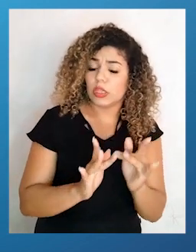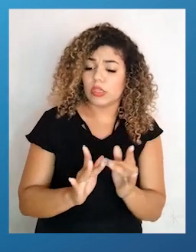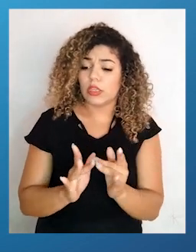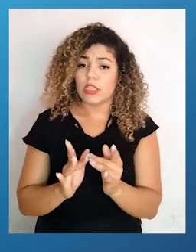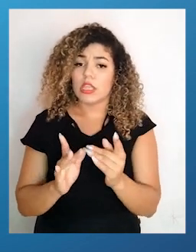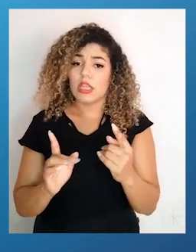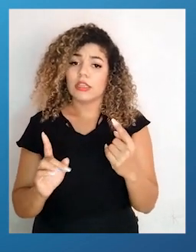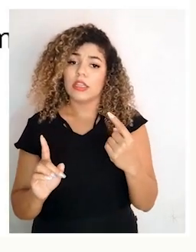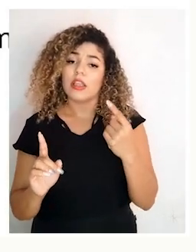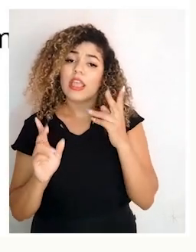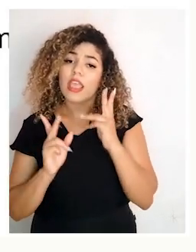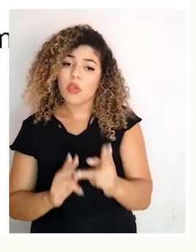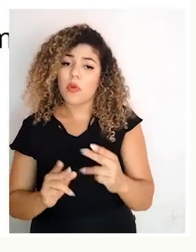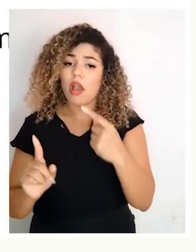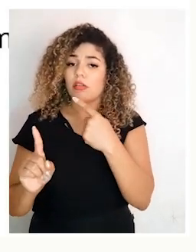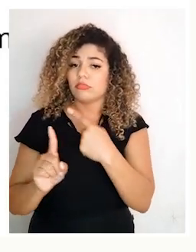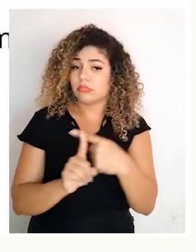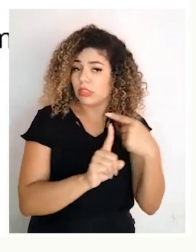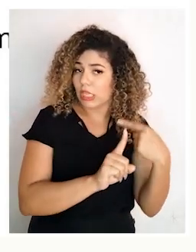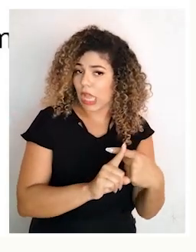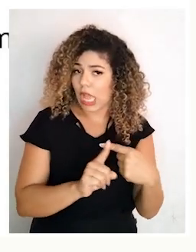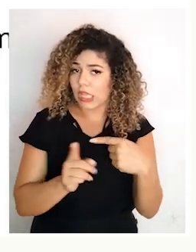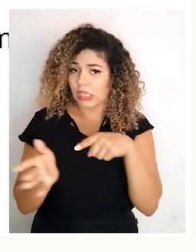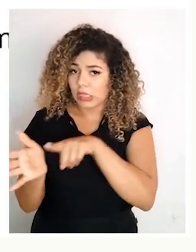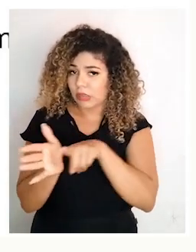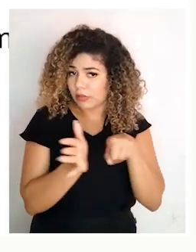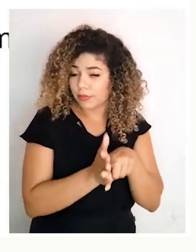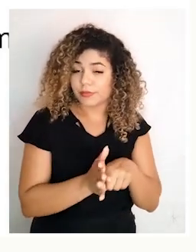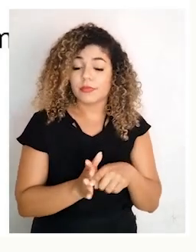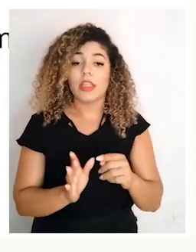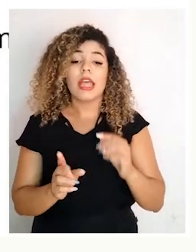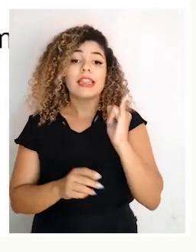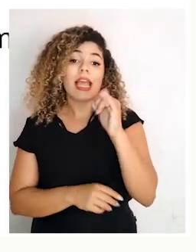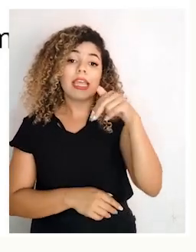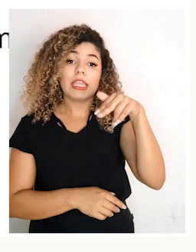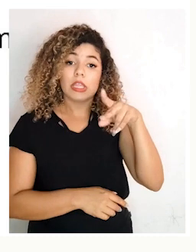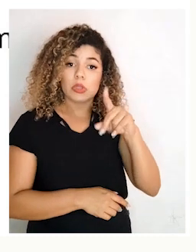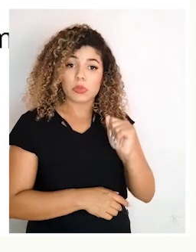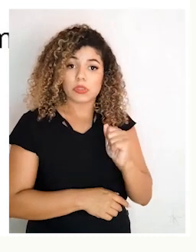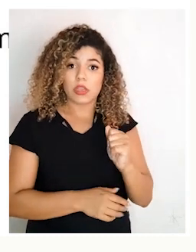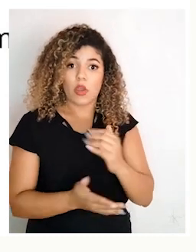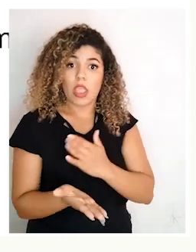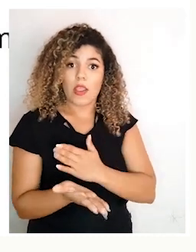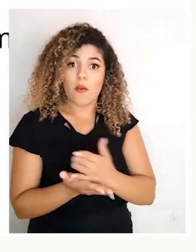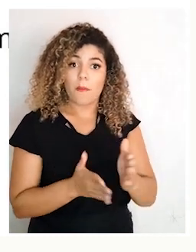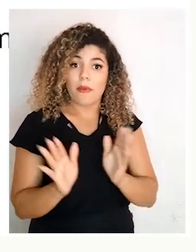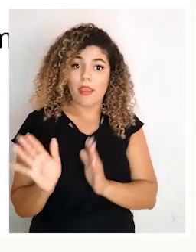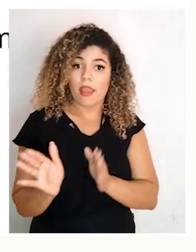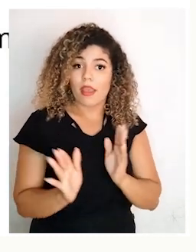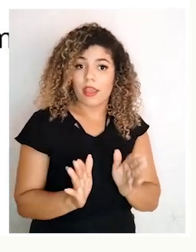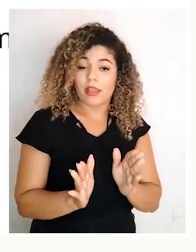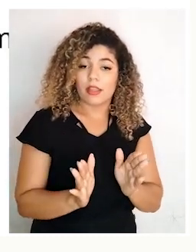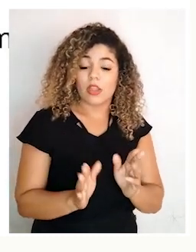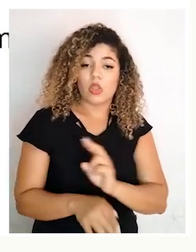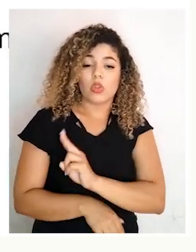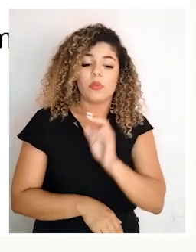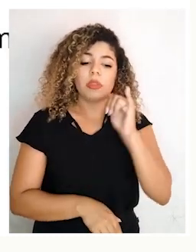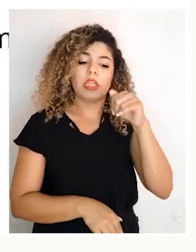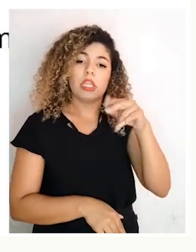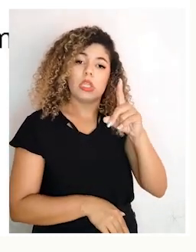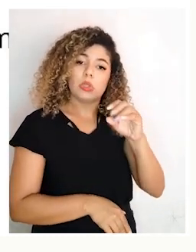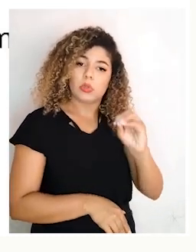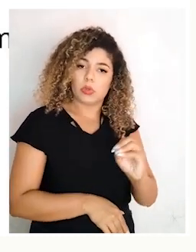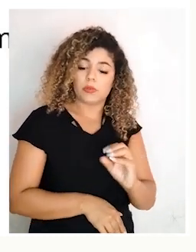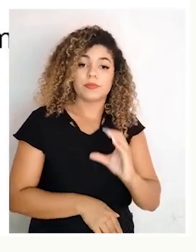mesmo sinal. B. Na eletrização por indução, o corpo que inicia o processo já eletrizado é denominado de indutor.